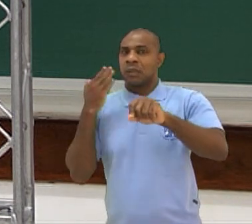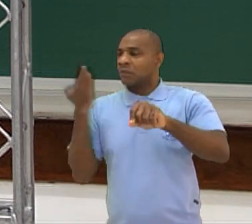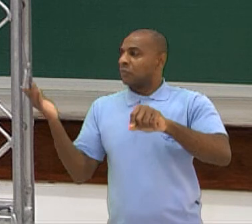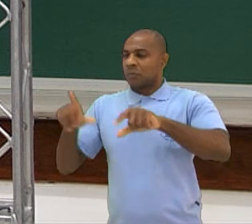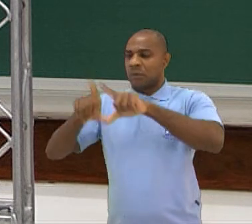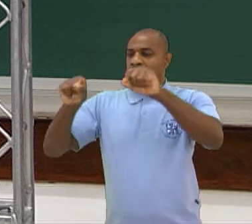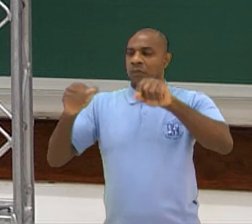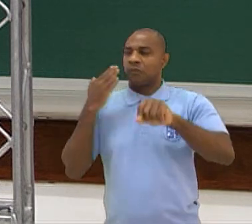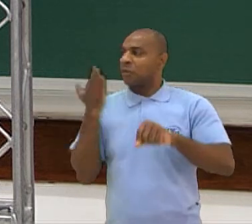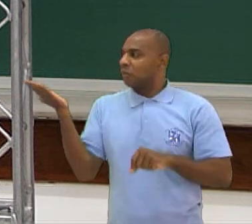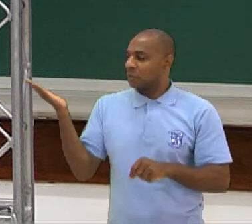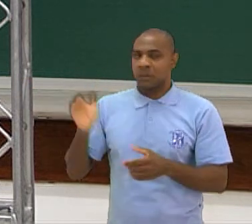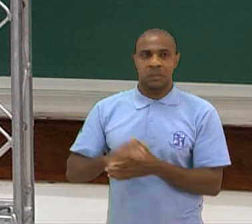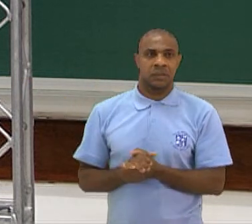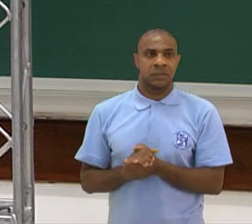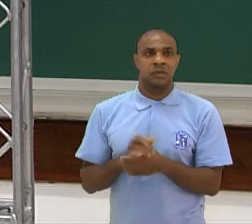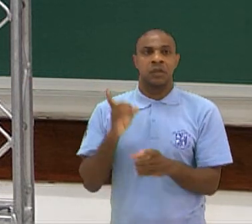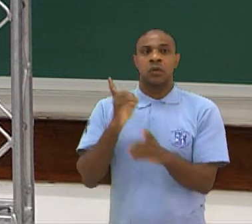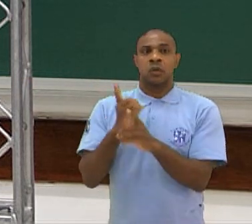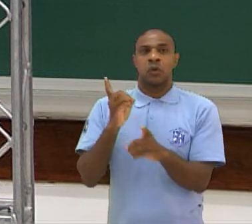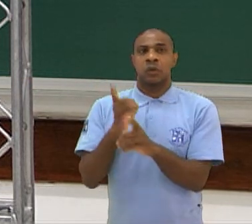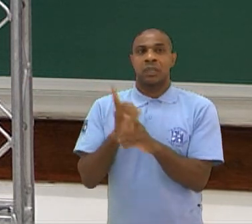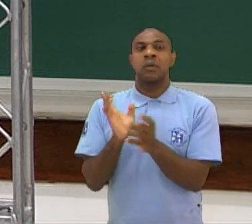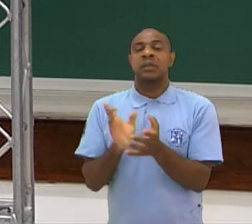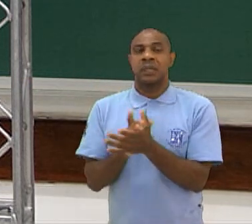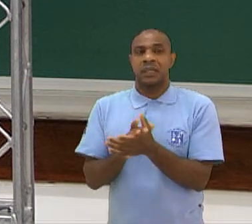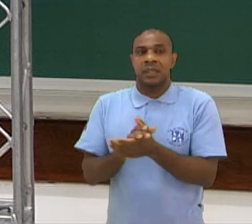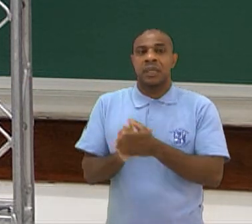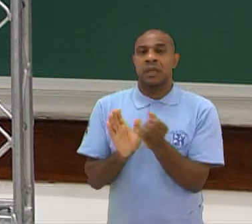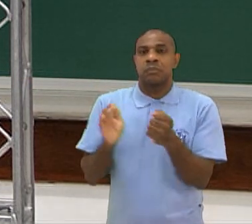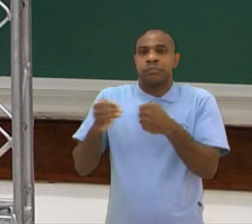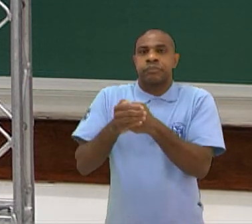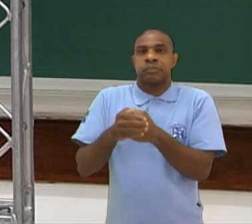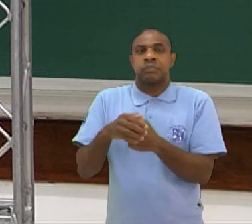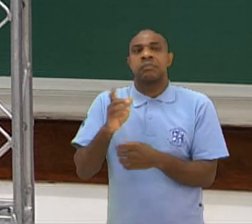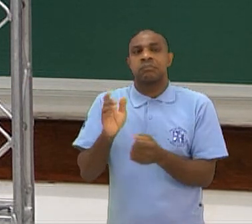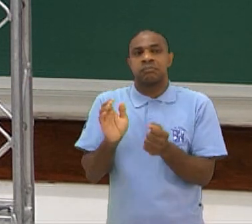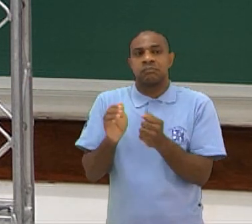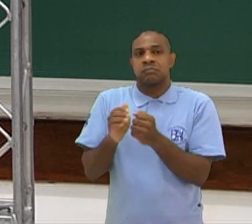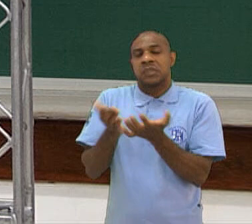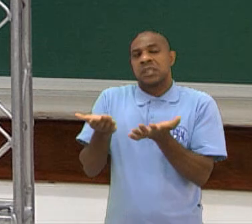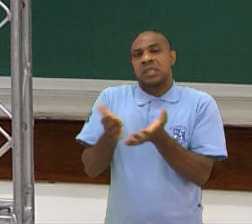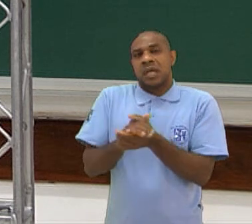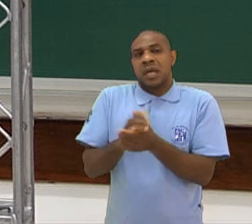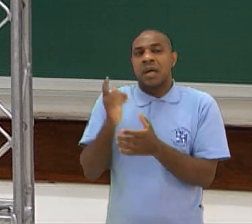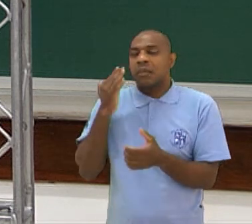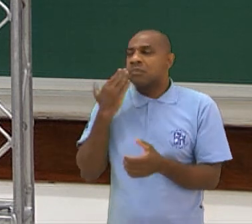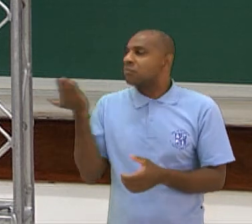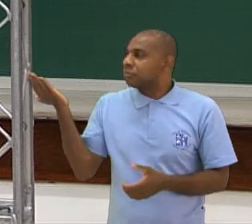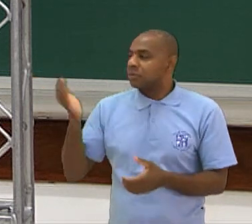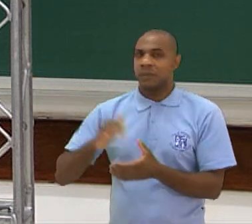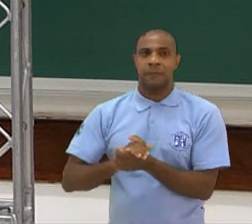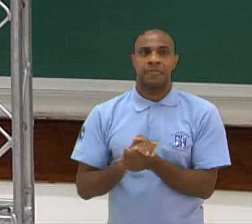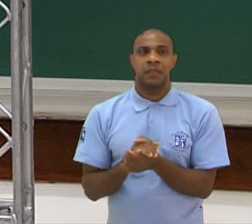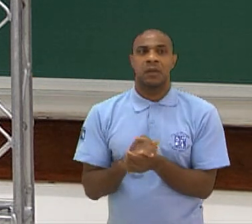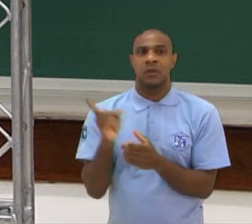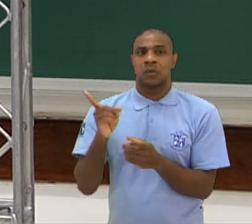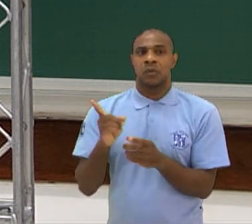você for encontrar, por exemplo, a incógnita desse problema, é assim que você faz. Determinante da matriz incompleta